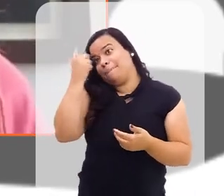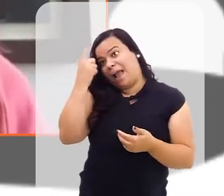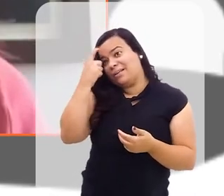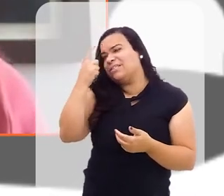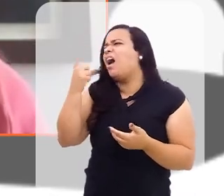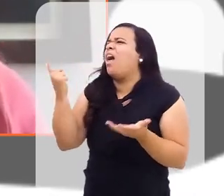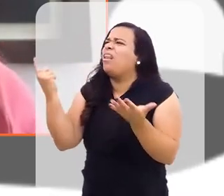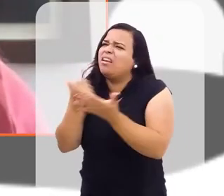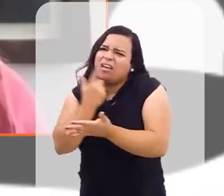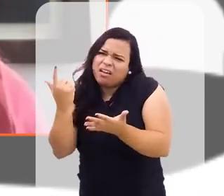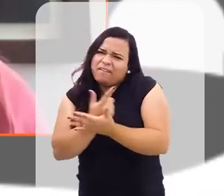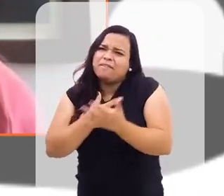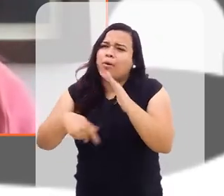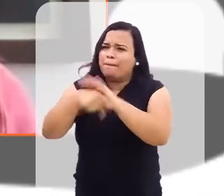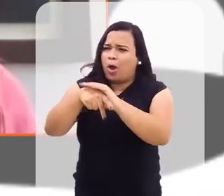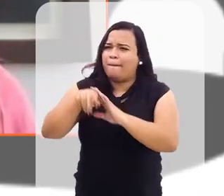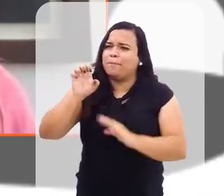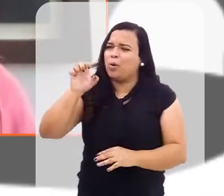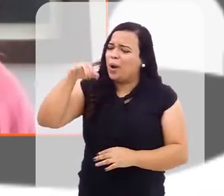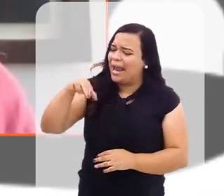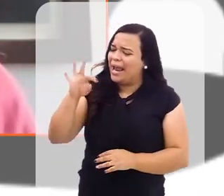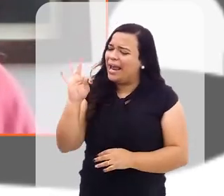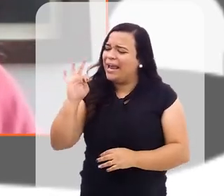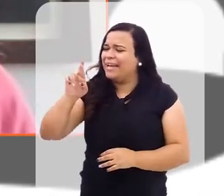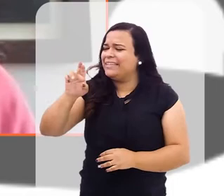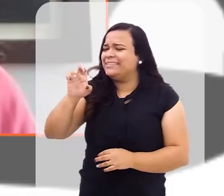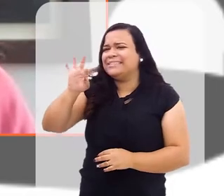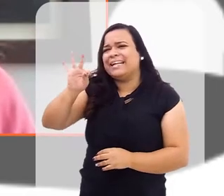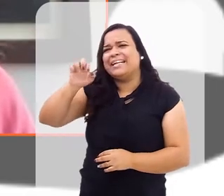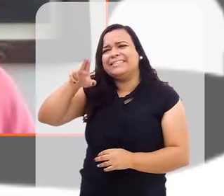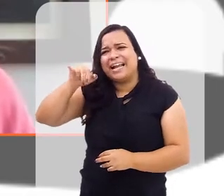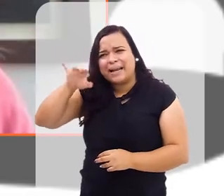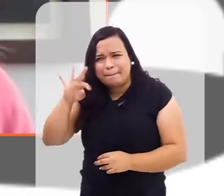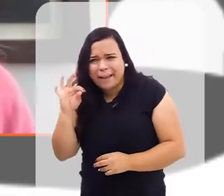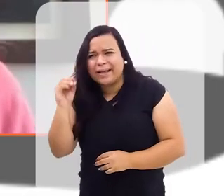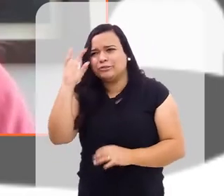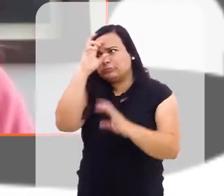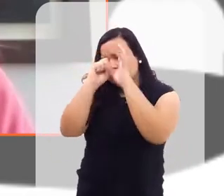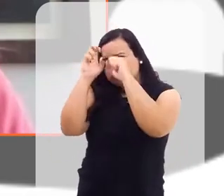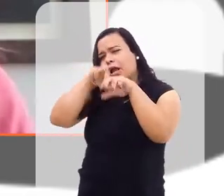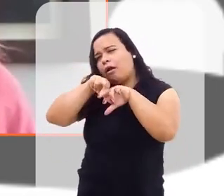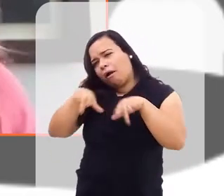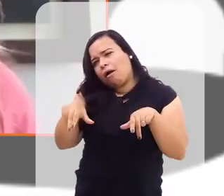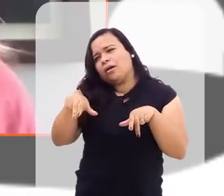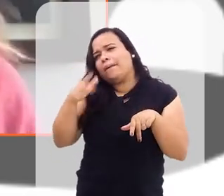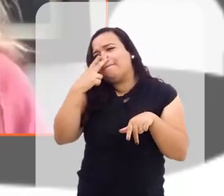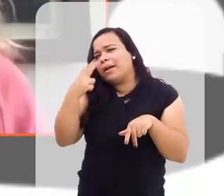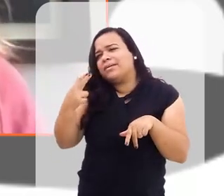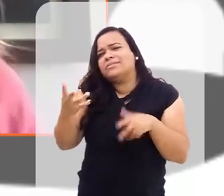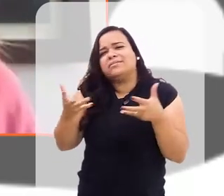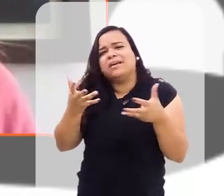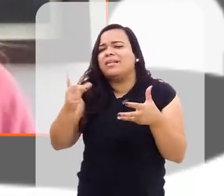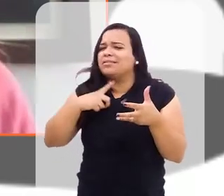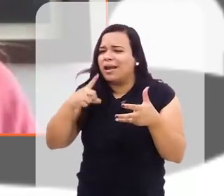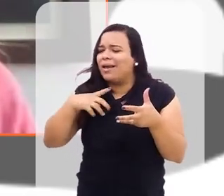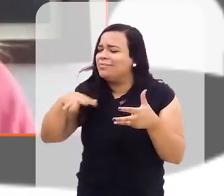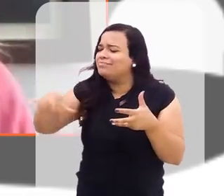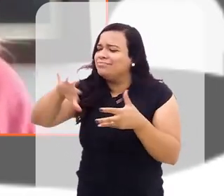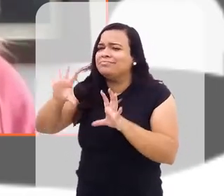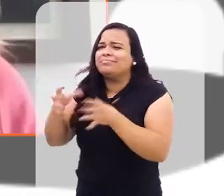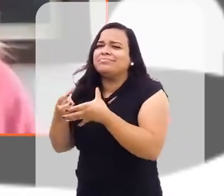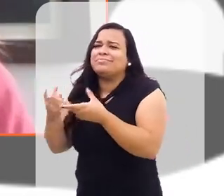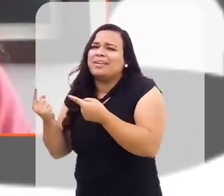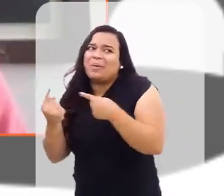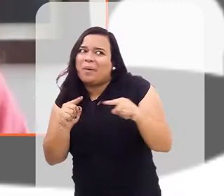acha que livro de entretenimento não ensina nada, então tem uma linha. Contra, não contra, mas a